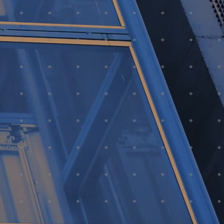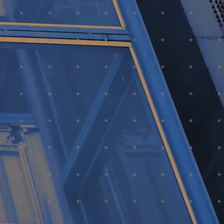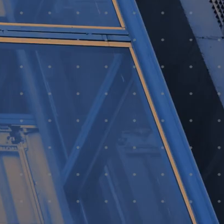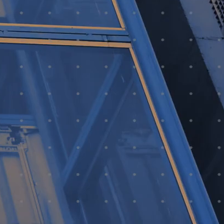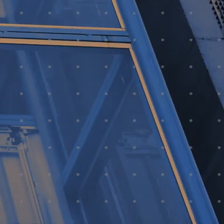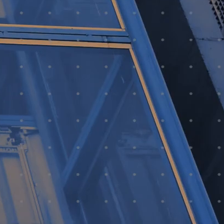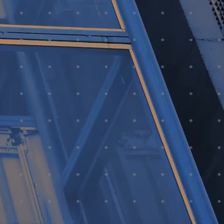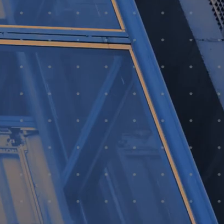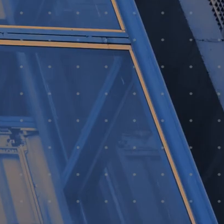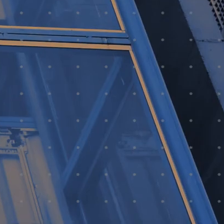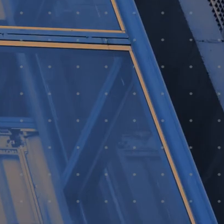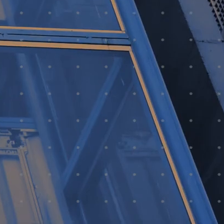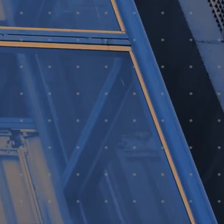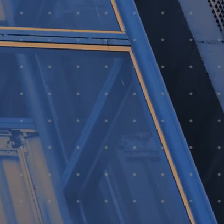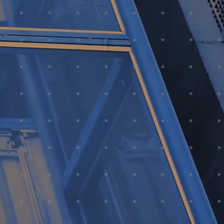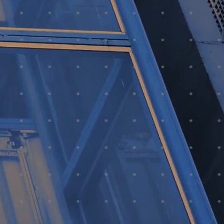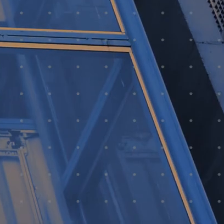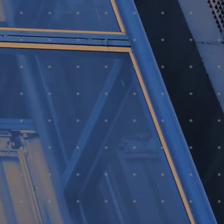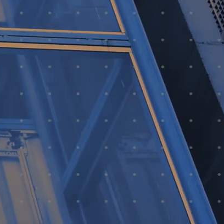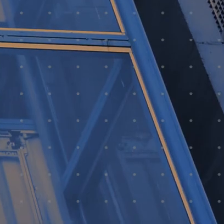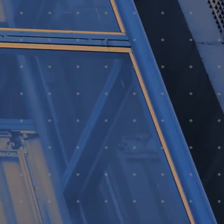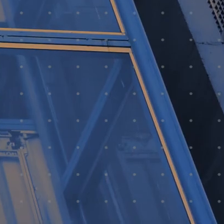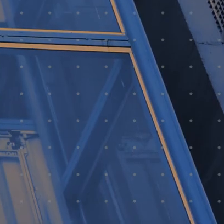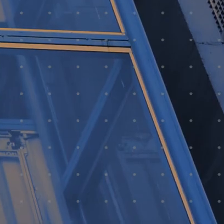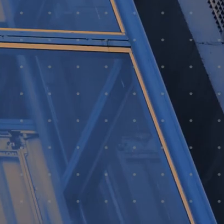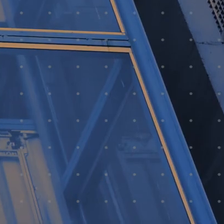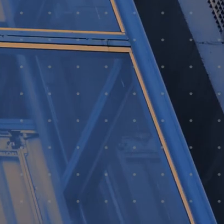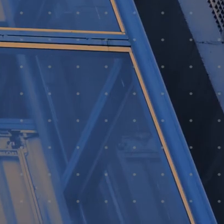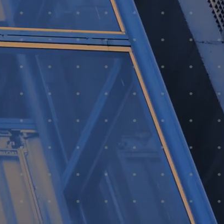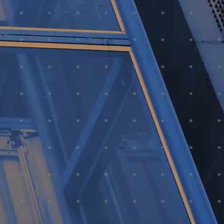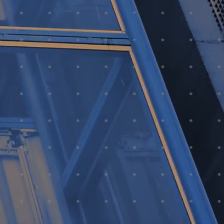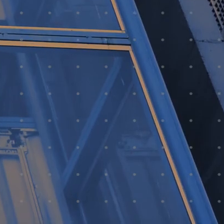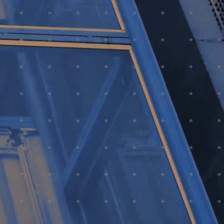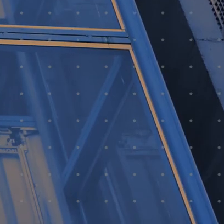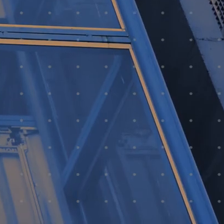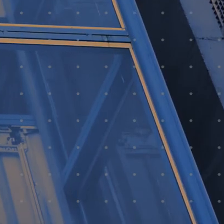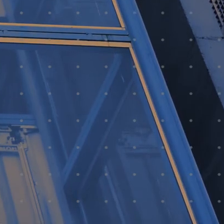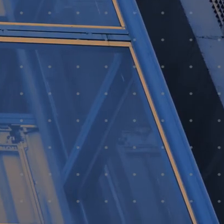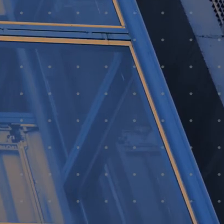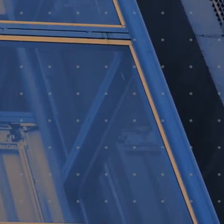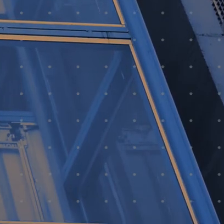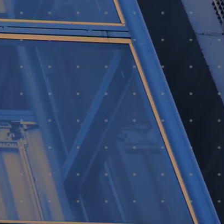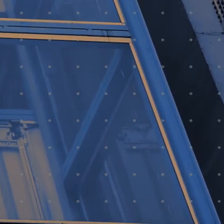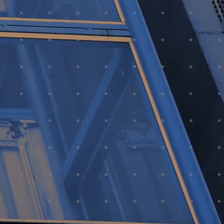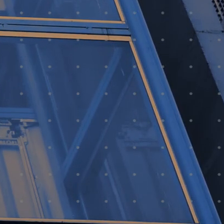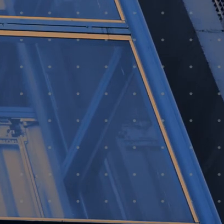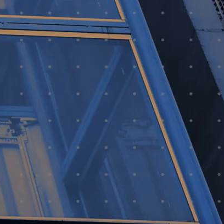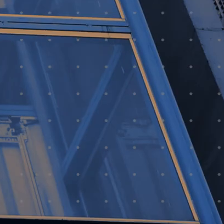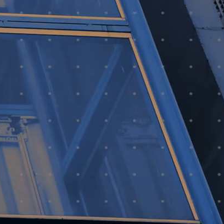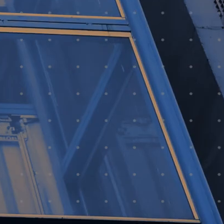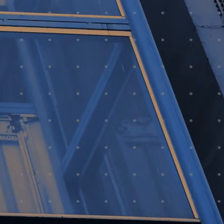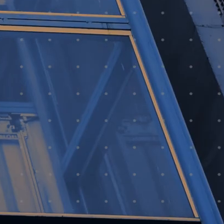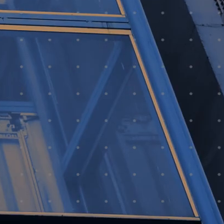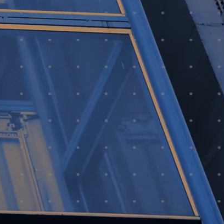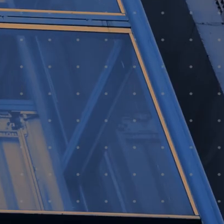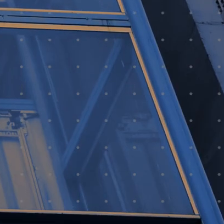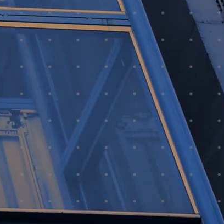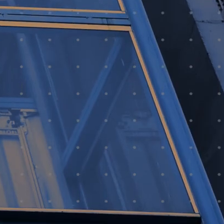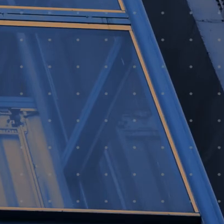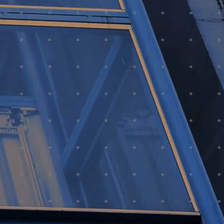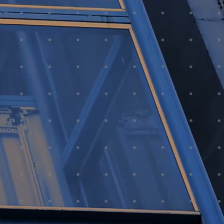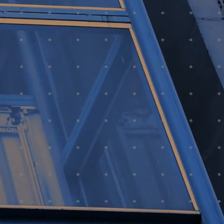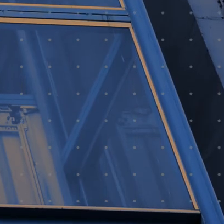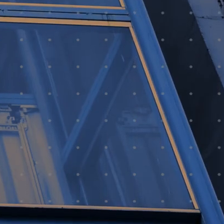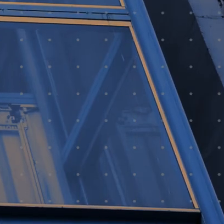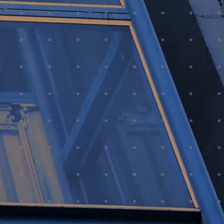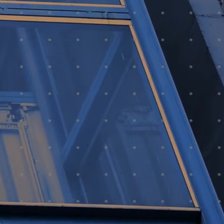açougueiro desossador, ajudante auxiliar de bar, ajudante de açougueiro, ajudante de carga e descarga